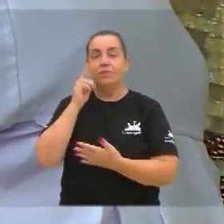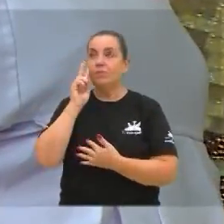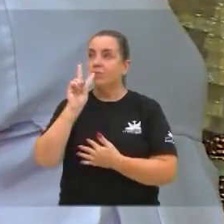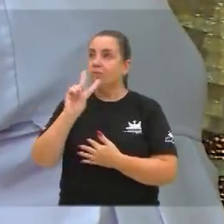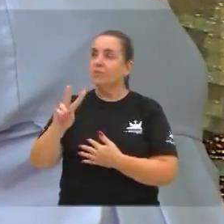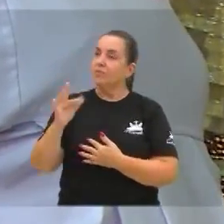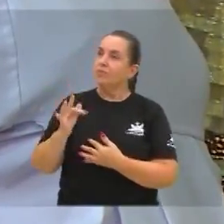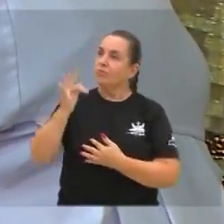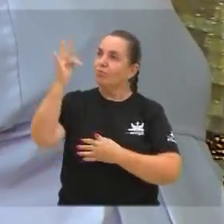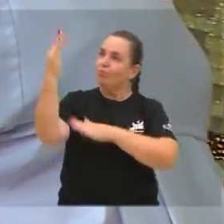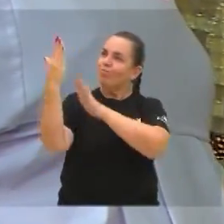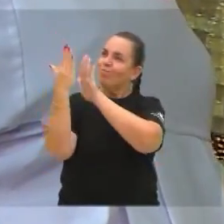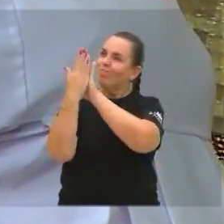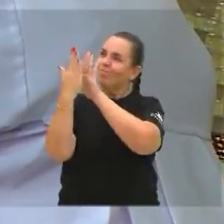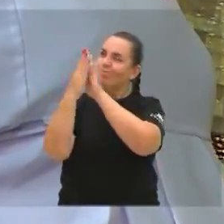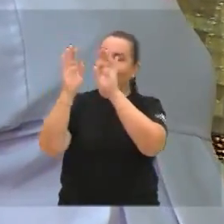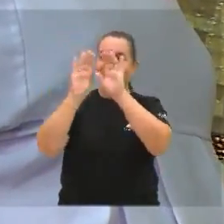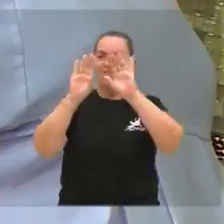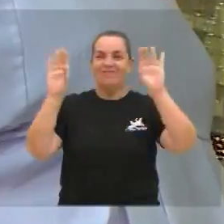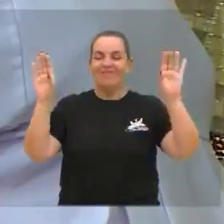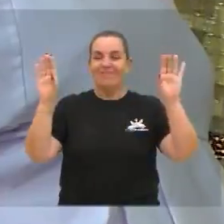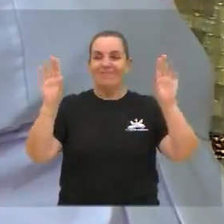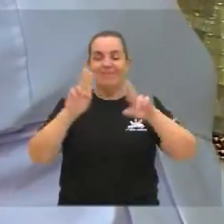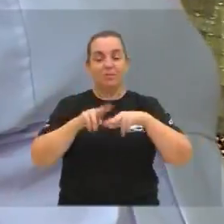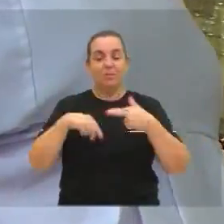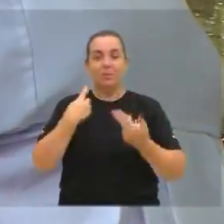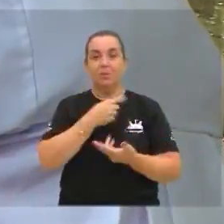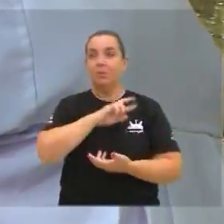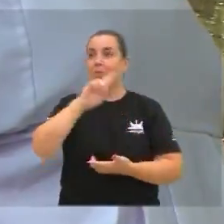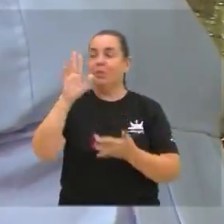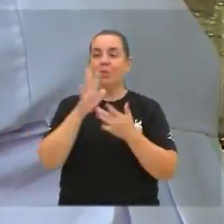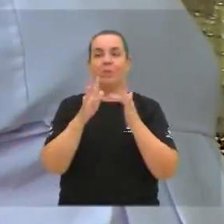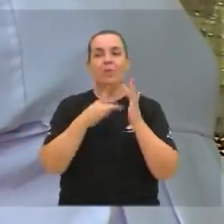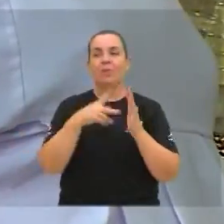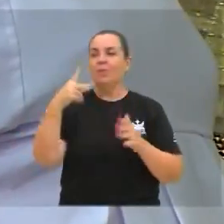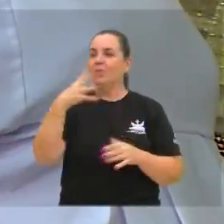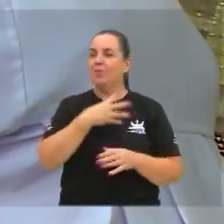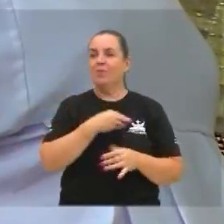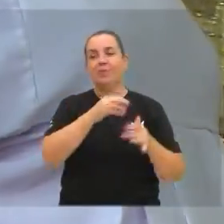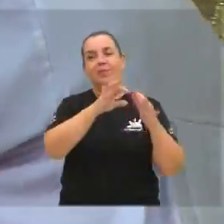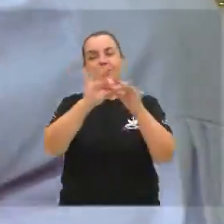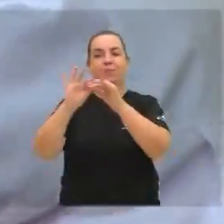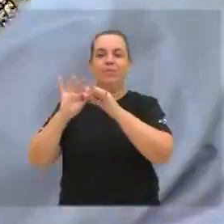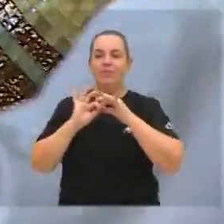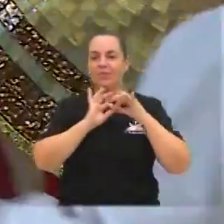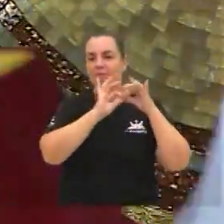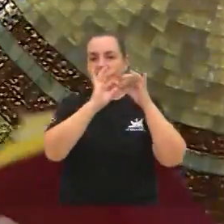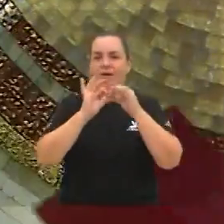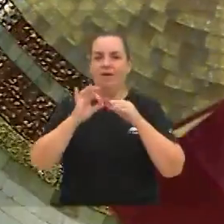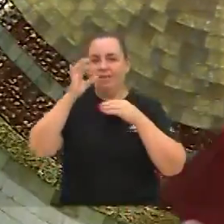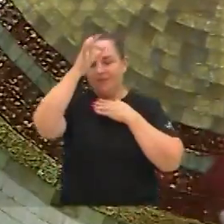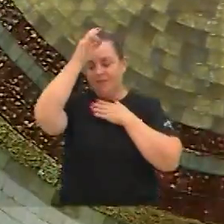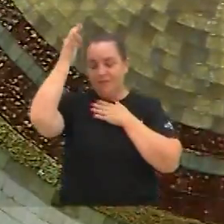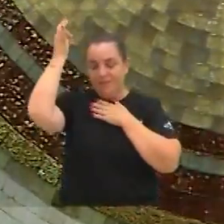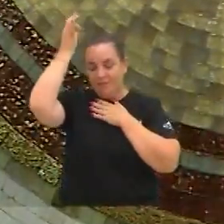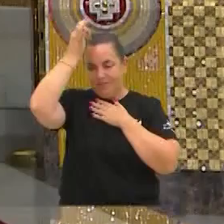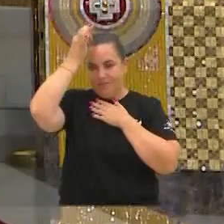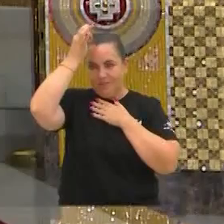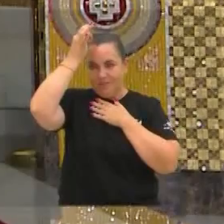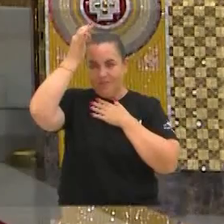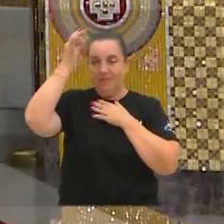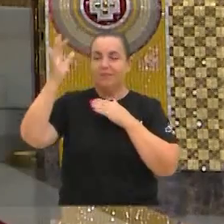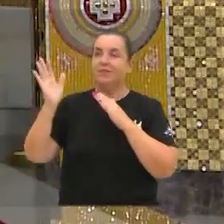um dia face a face no céu, por nosso Senhor Jesus Cristo, vosso Filho, na unidade